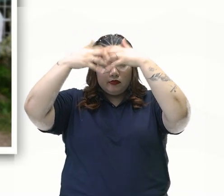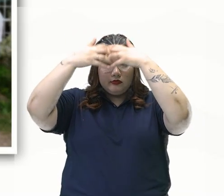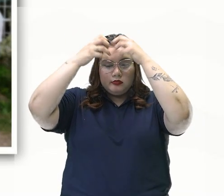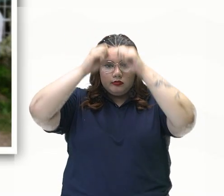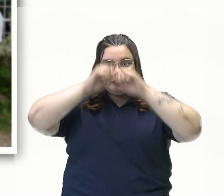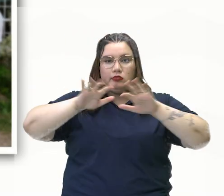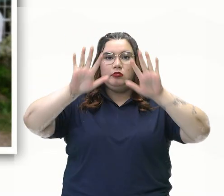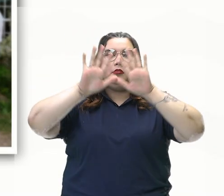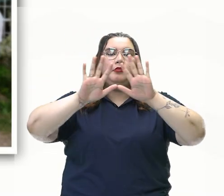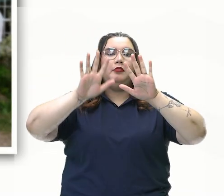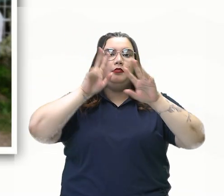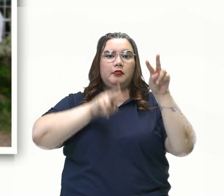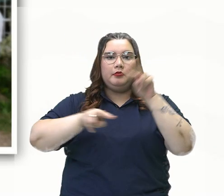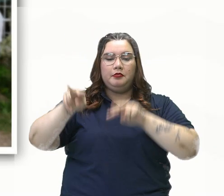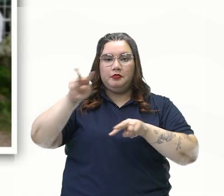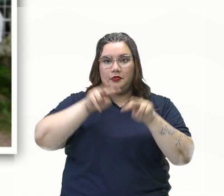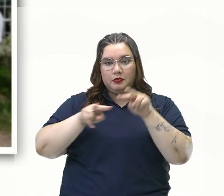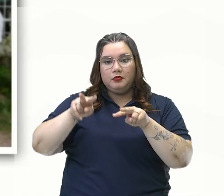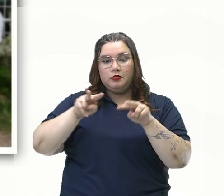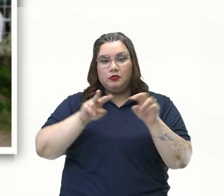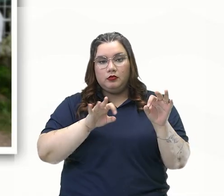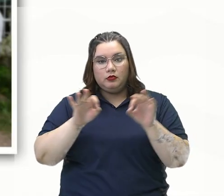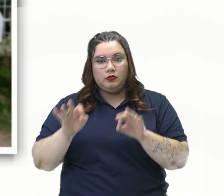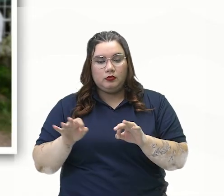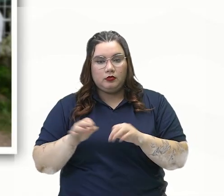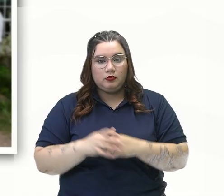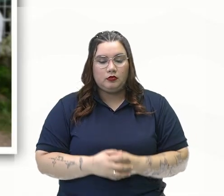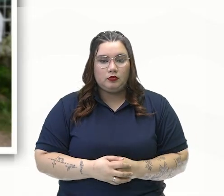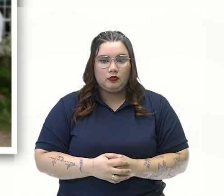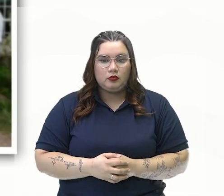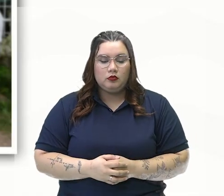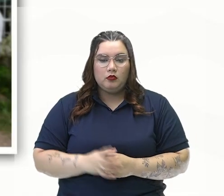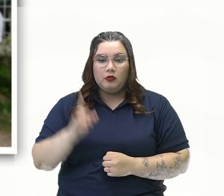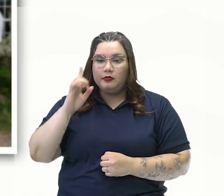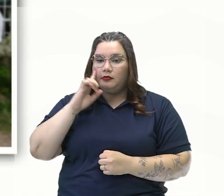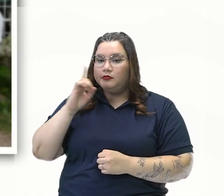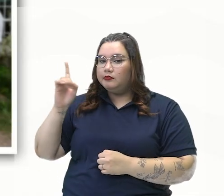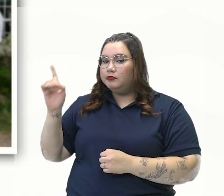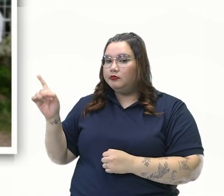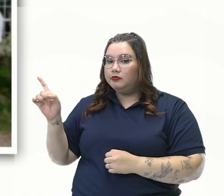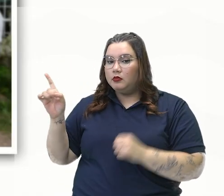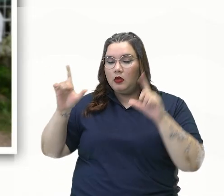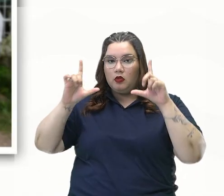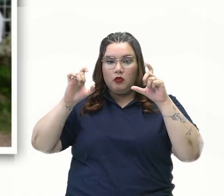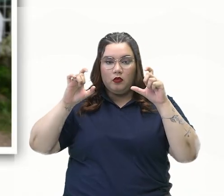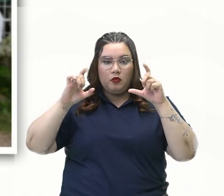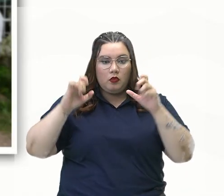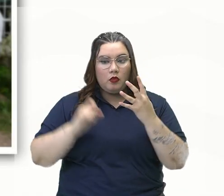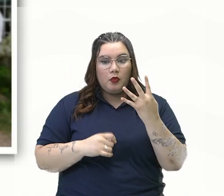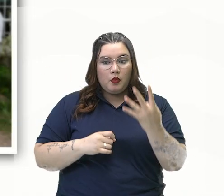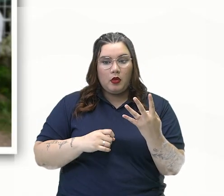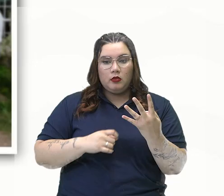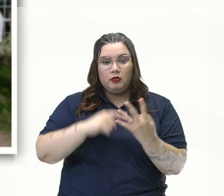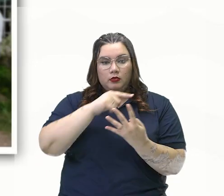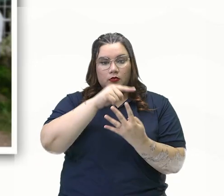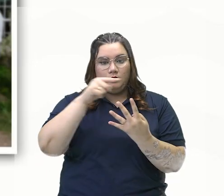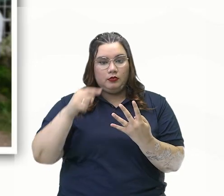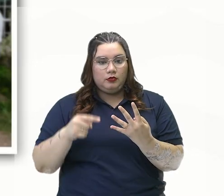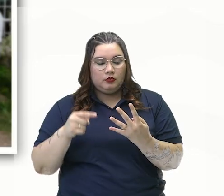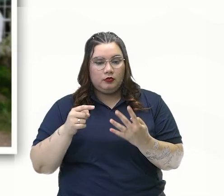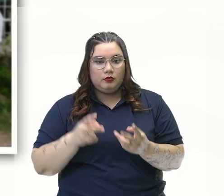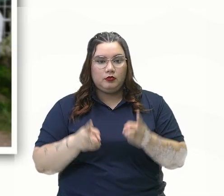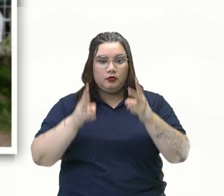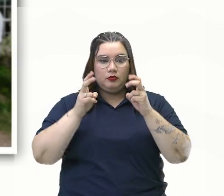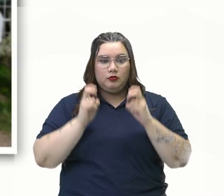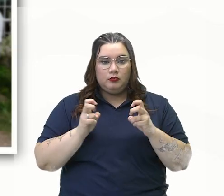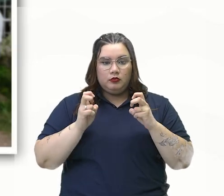o sentido da visão. E aí, olha só, pessoal, aqui na nossa foto, aí você pode observar essa imagem. Veja,